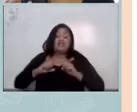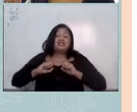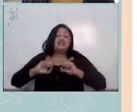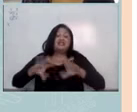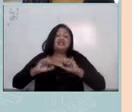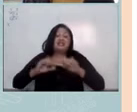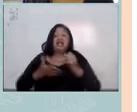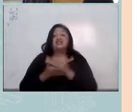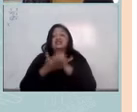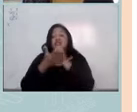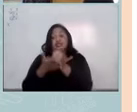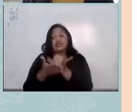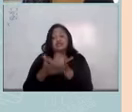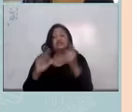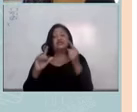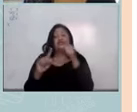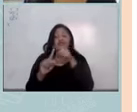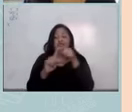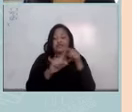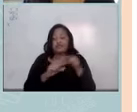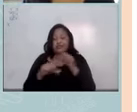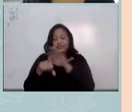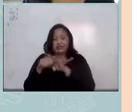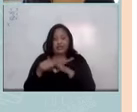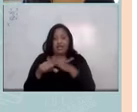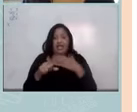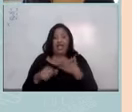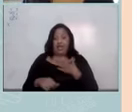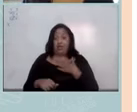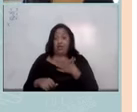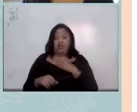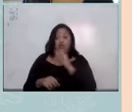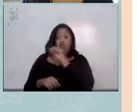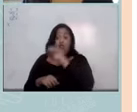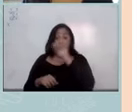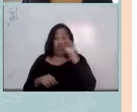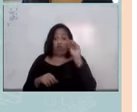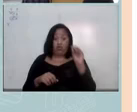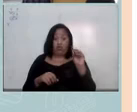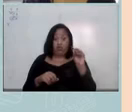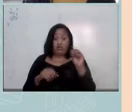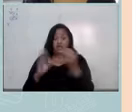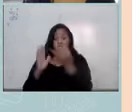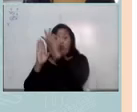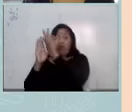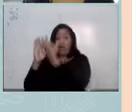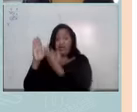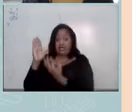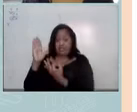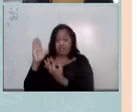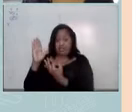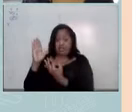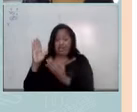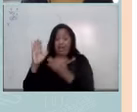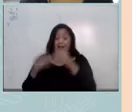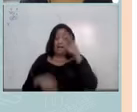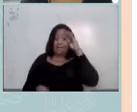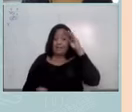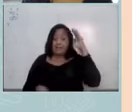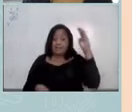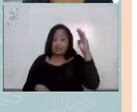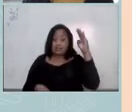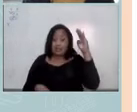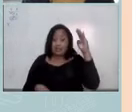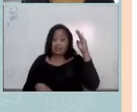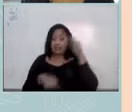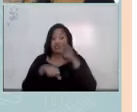tá? Então, eu coloquei aqui uma lista, ó. Essa lista eu peguei lá do site da Fiocruz, e tem as principais doenças negligenciadas aqui